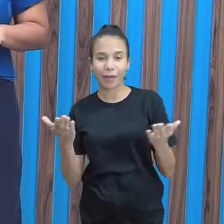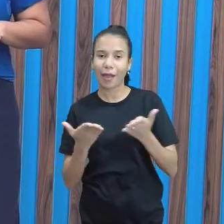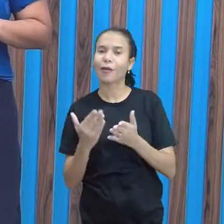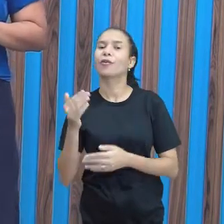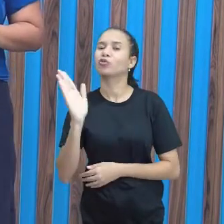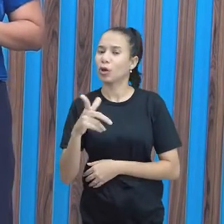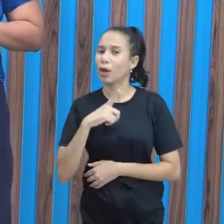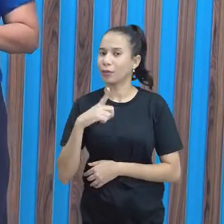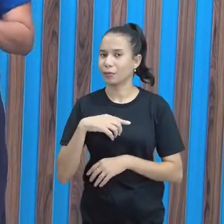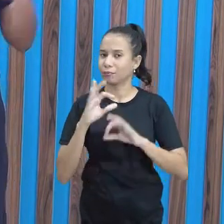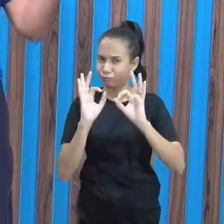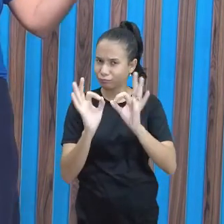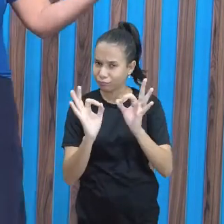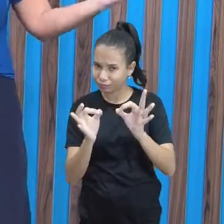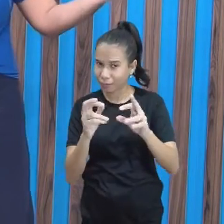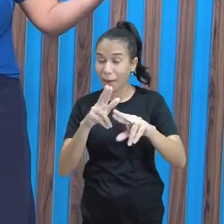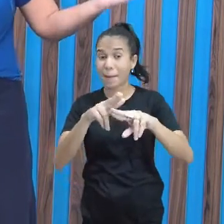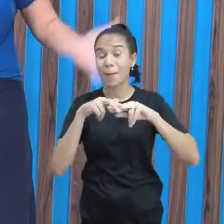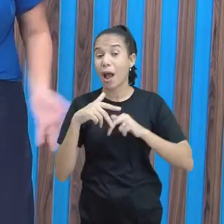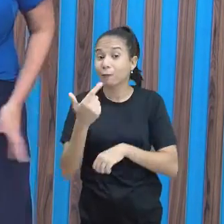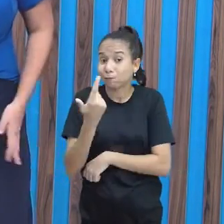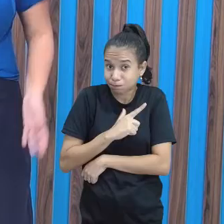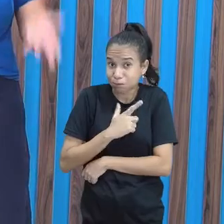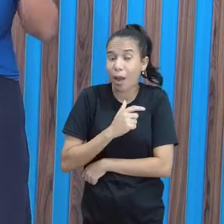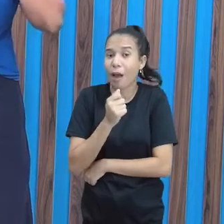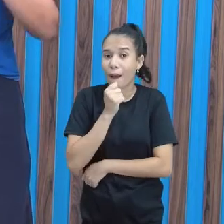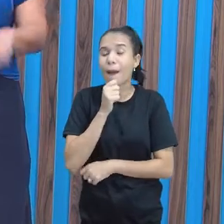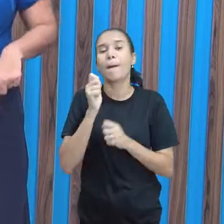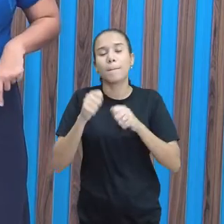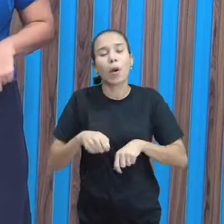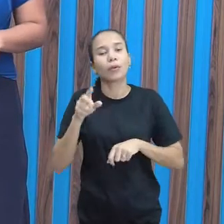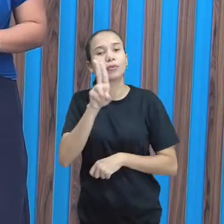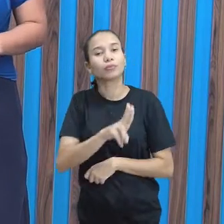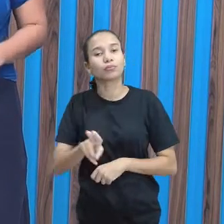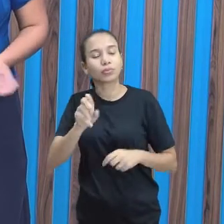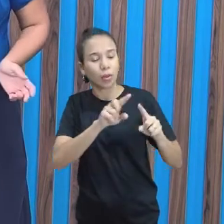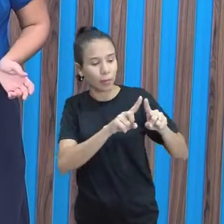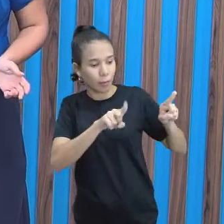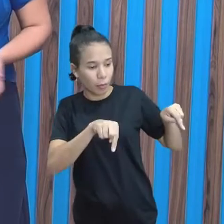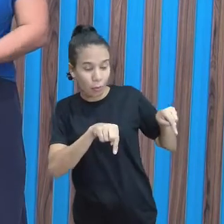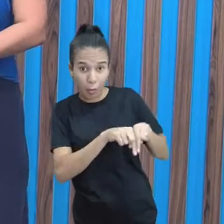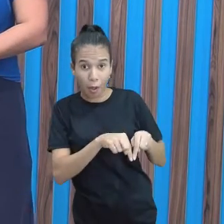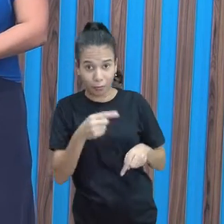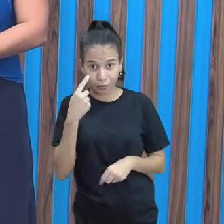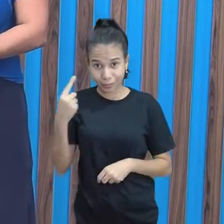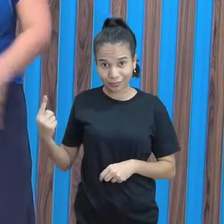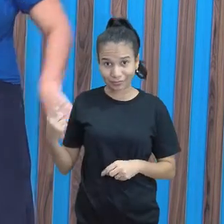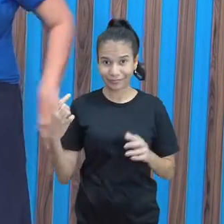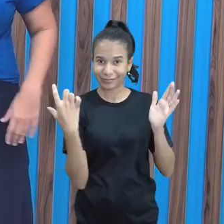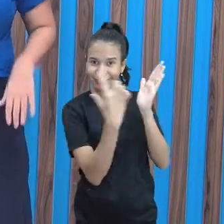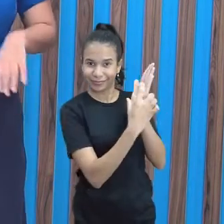altura já deveriam ter, né, gente? Mas se vocês não têm, vocês podem baixar tanto pelo QR Code aqui na tela,